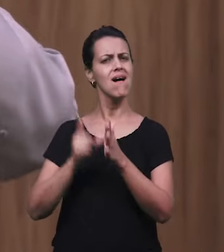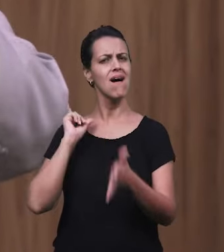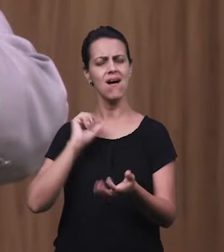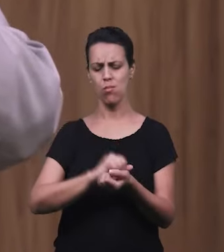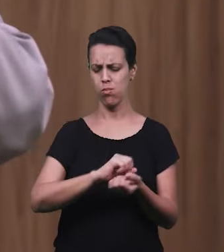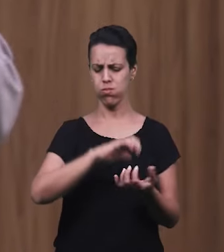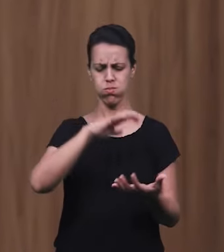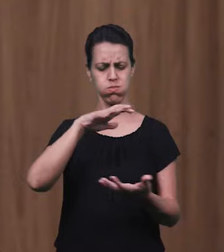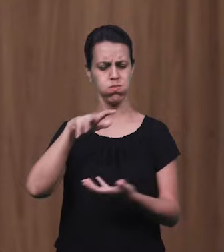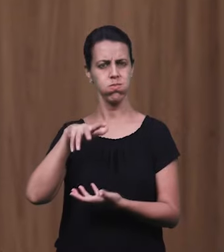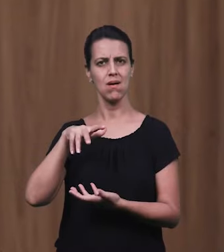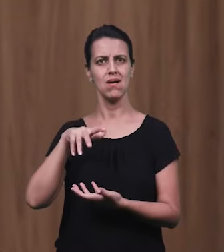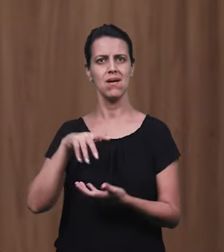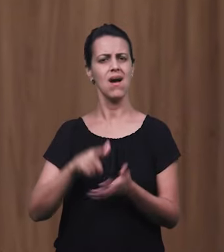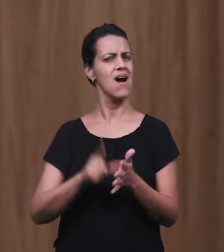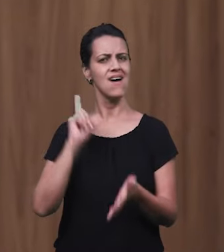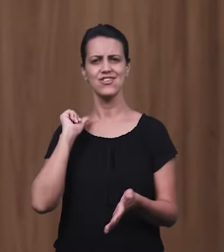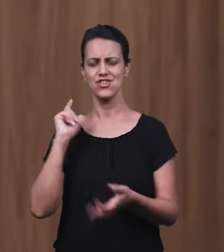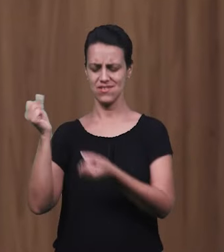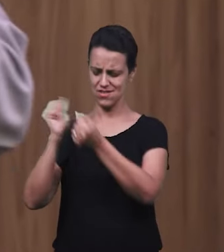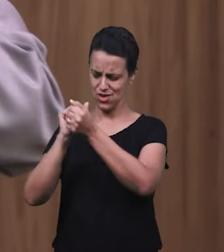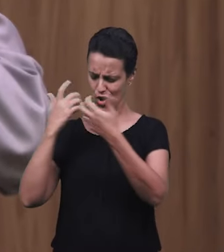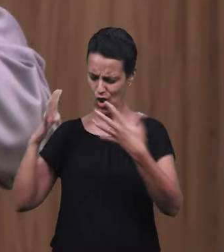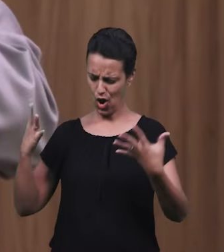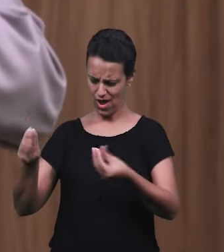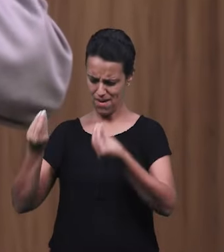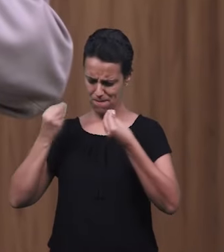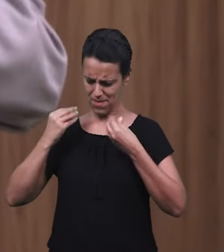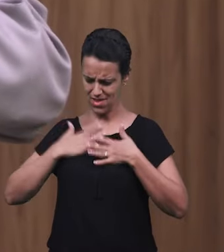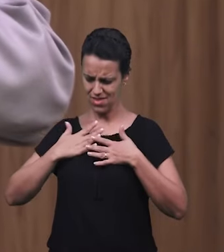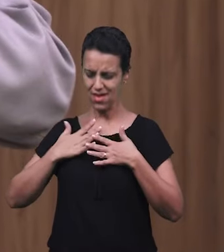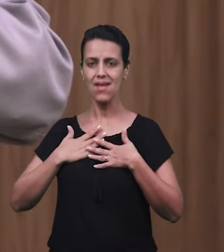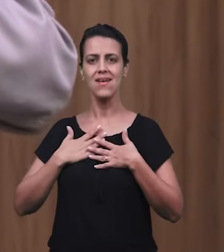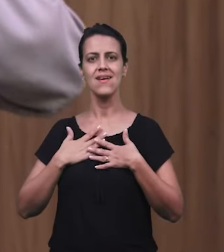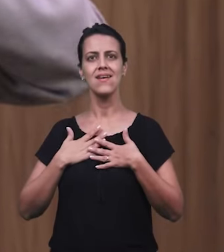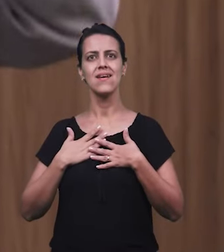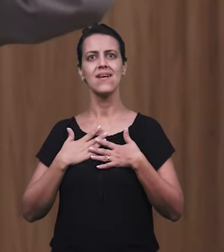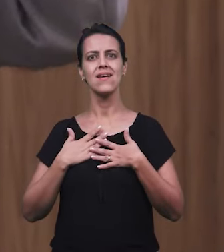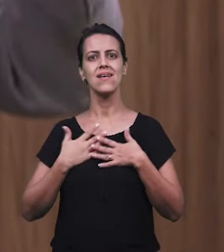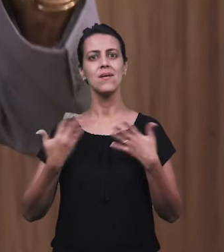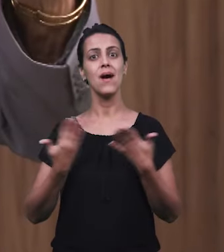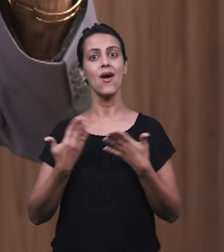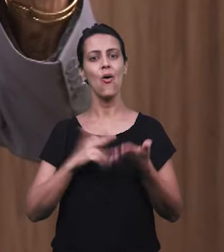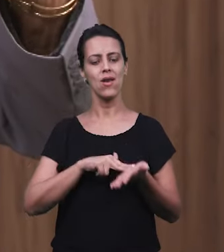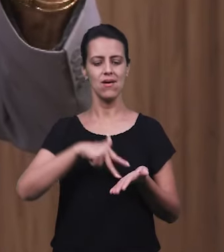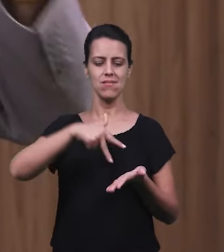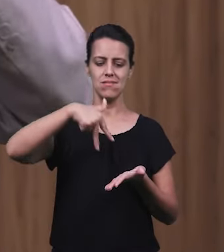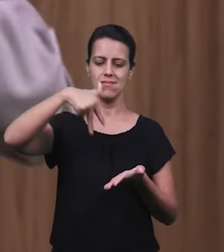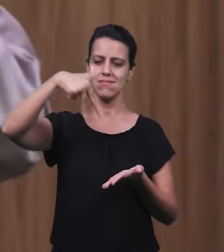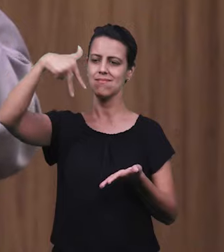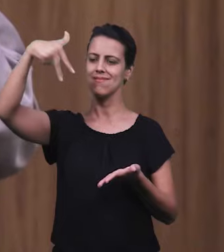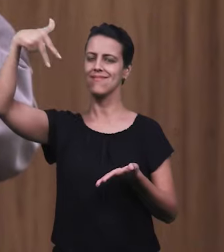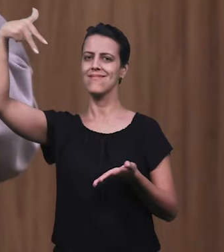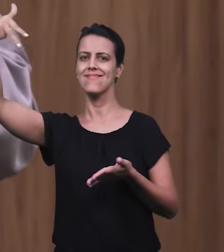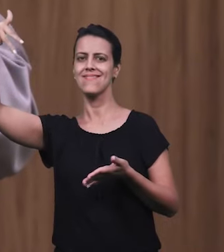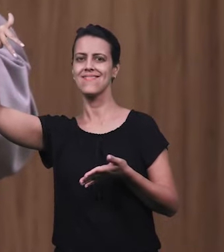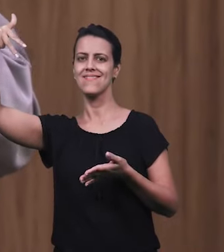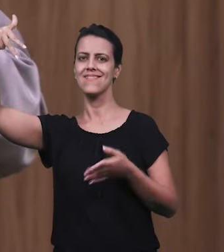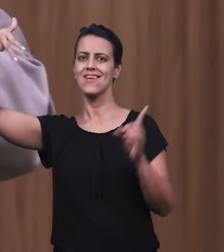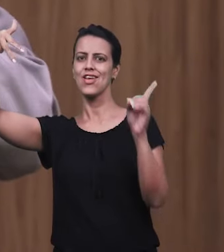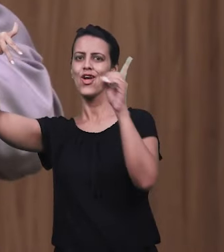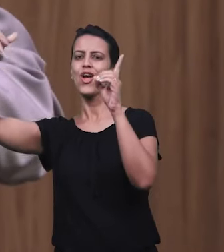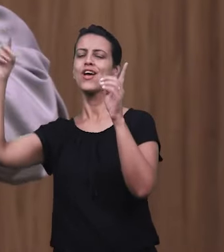antes que os mundos fossem formados. Que eu disse assim, agora eu volto para o meu Pai. Né? Era a expressão